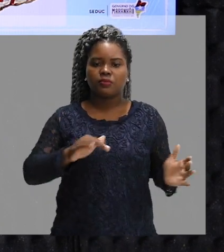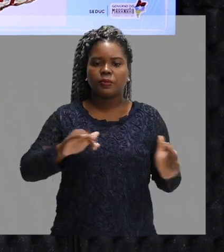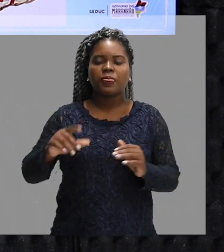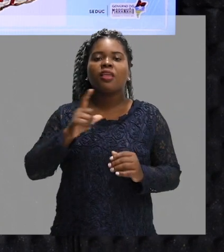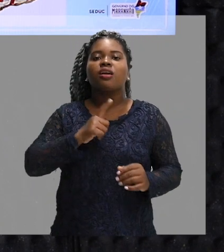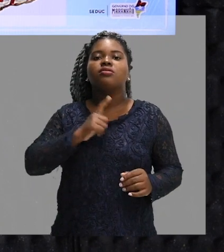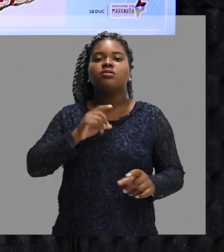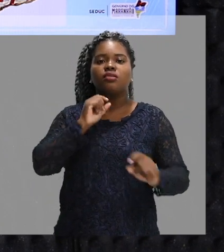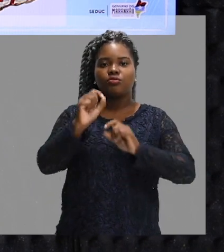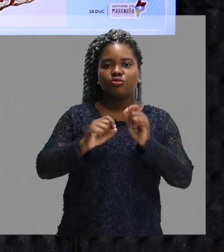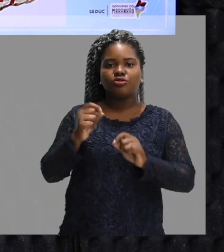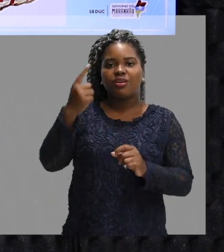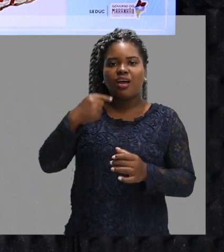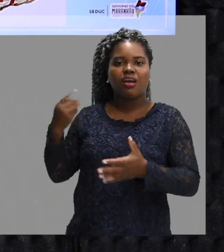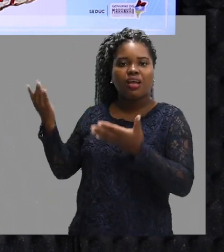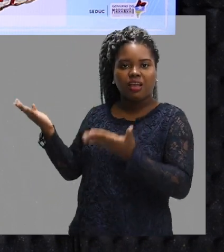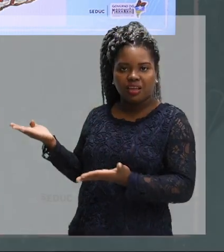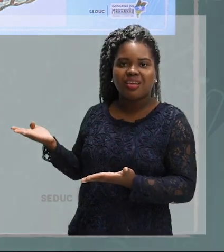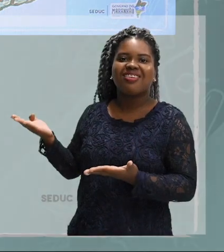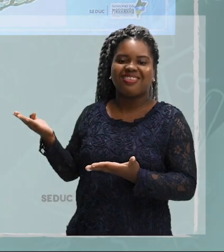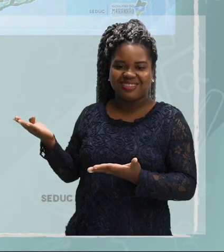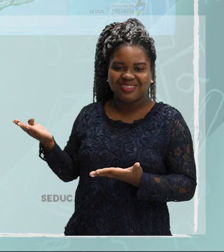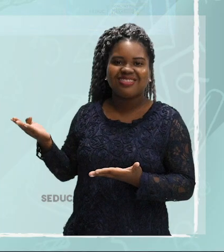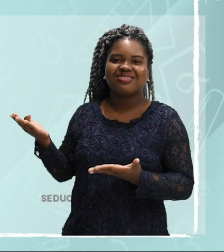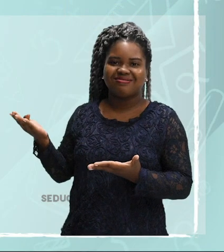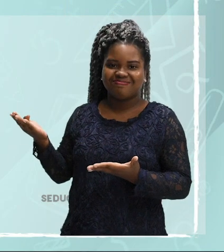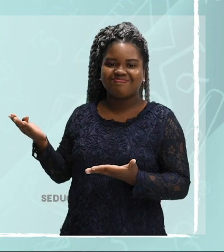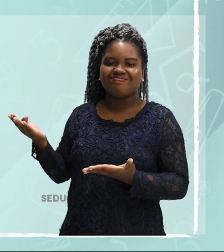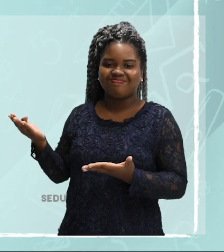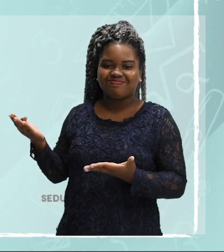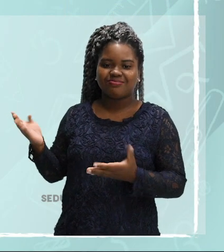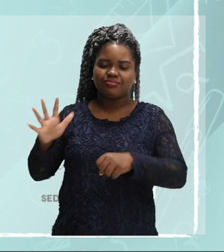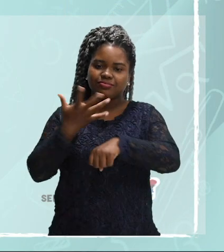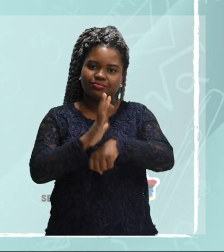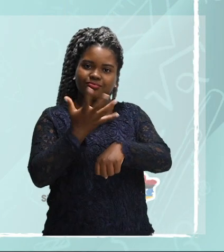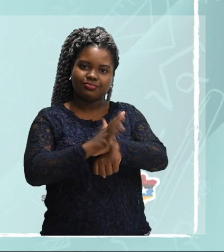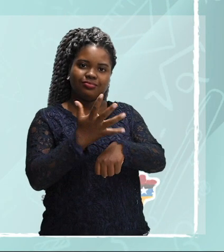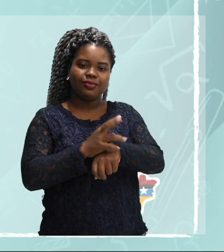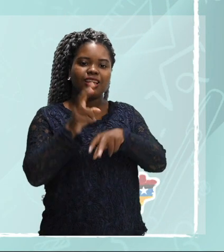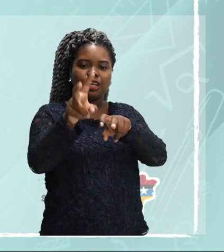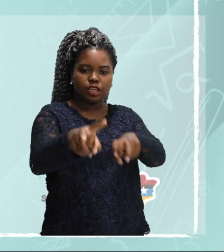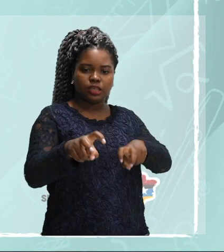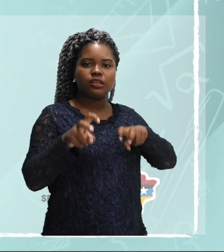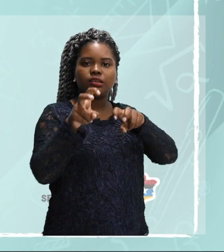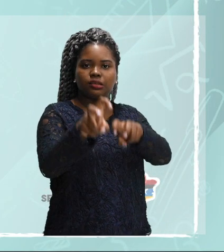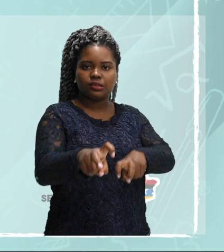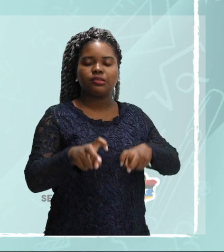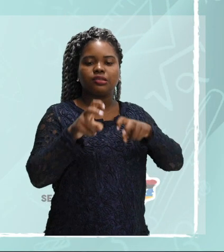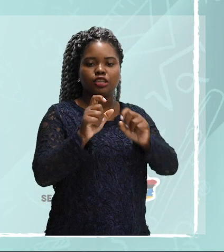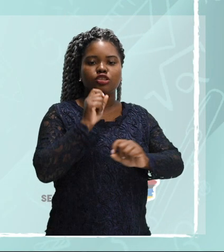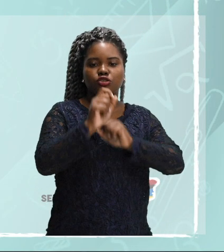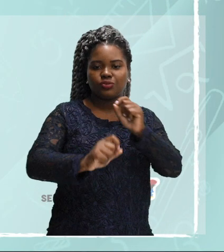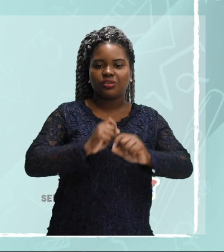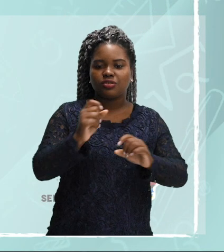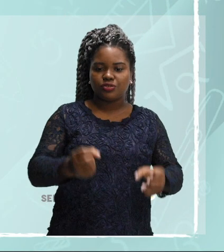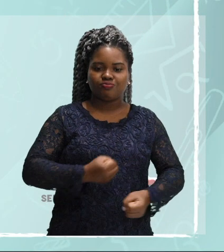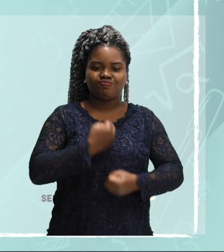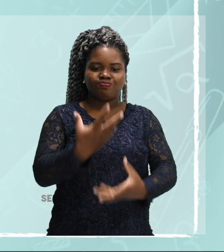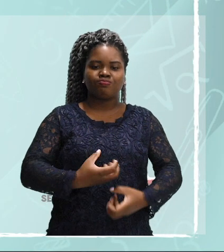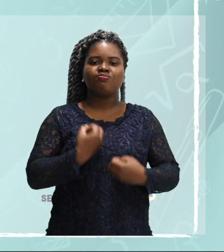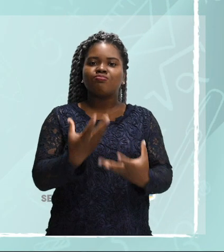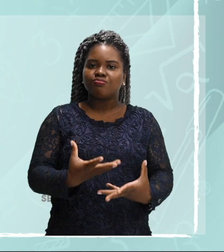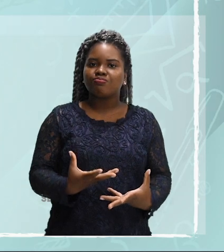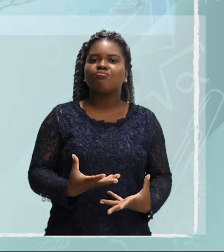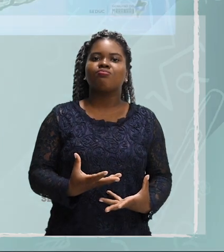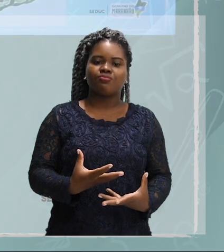Aqui a gente tem uma situação que é uma descrição de uma atividade agrícola, porque era a forma que você tinha de dizer o que o Egito produzia. Entendendo a